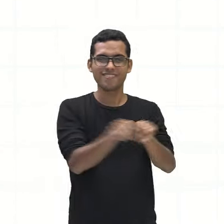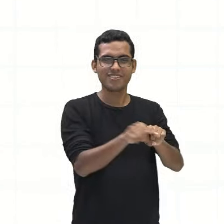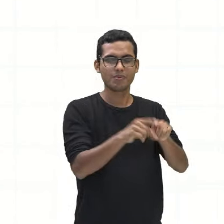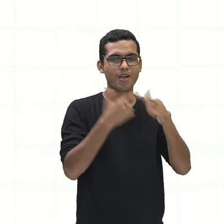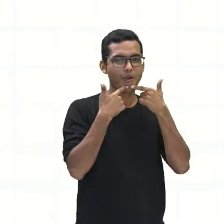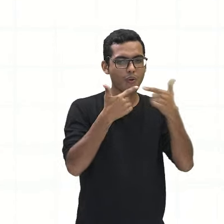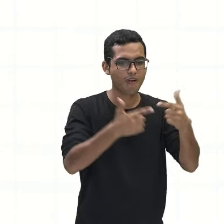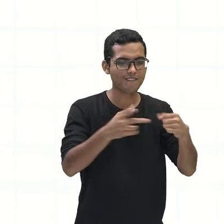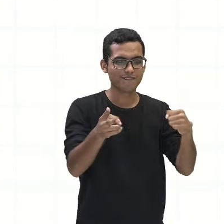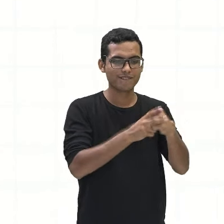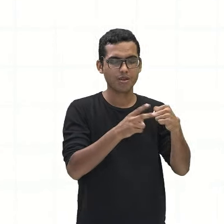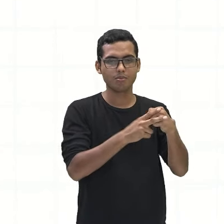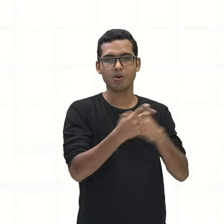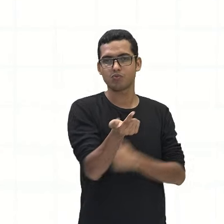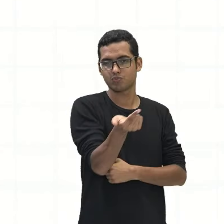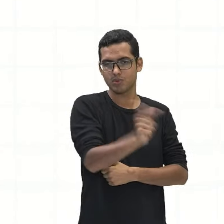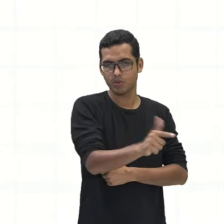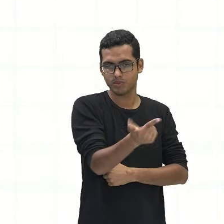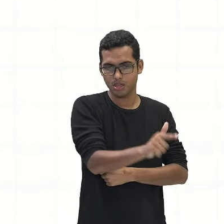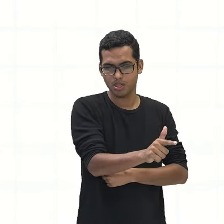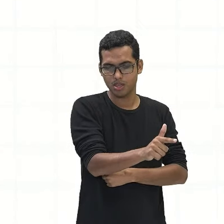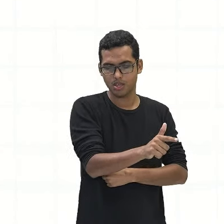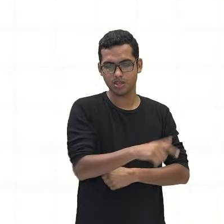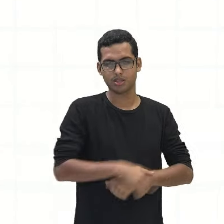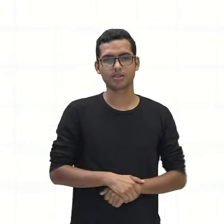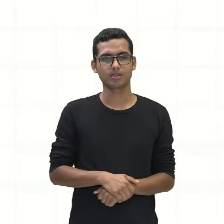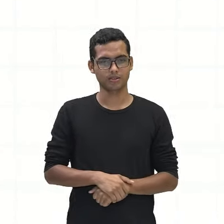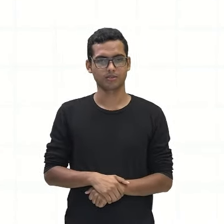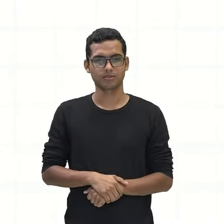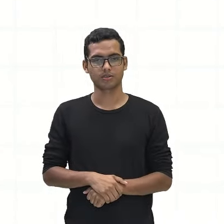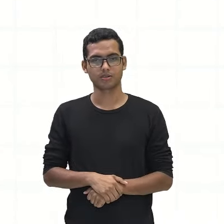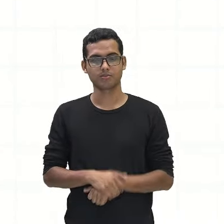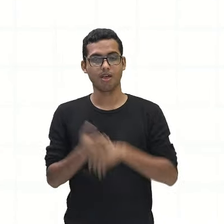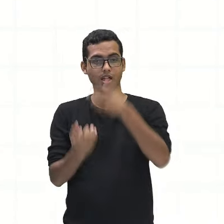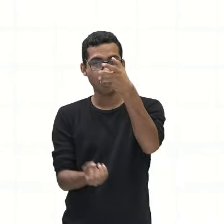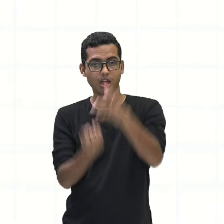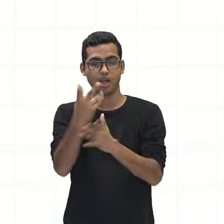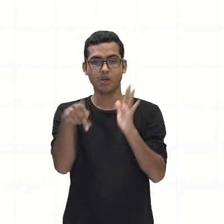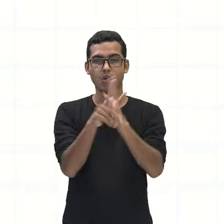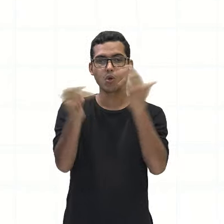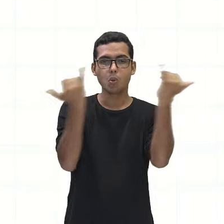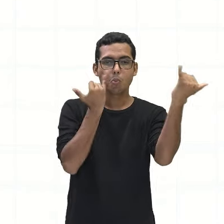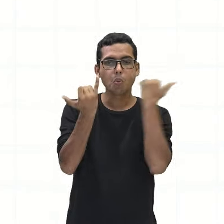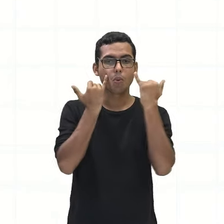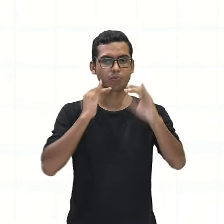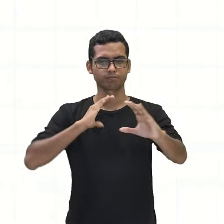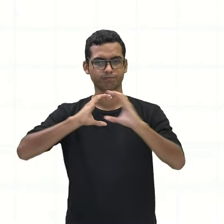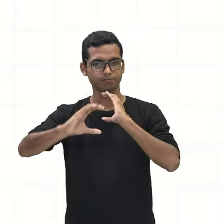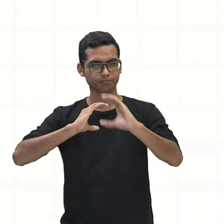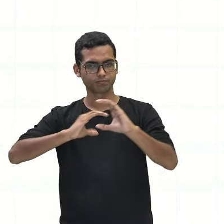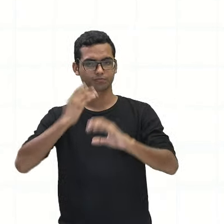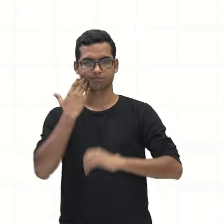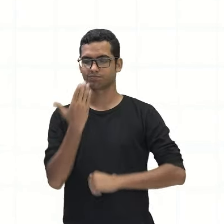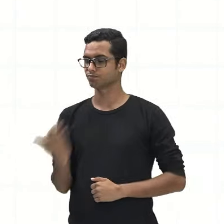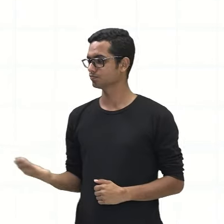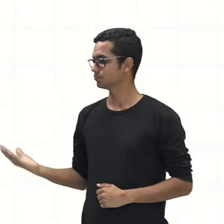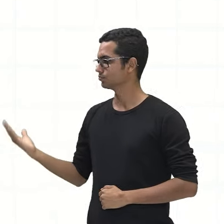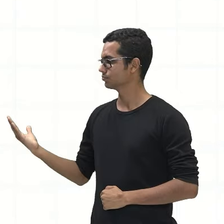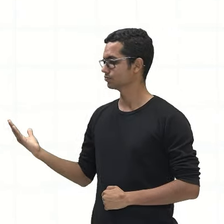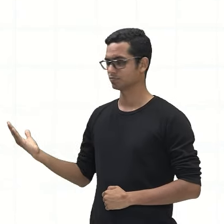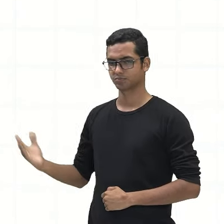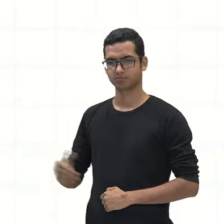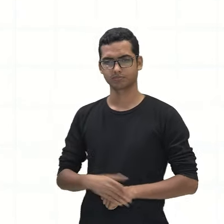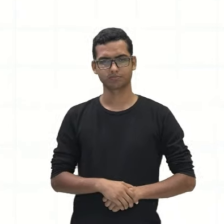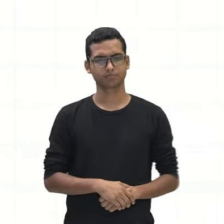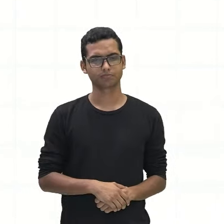linguagem não verbal, para a construção de uma mensagem, de uma comunicação. Você vai encontrar